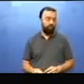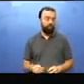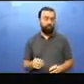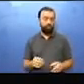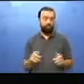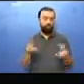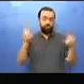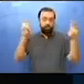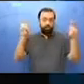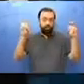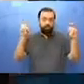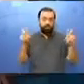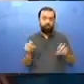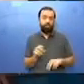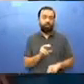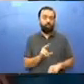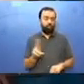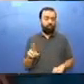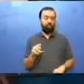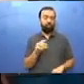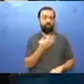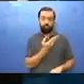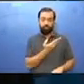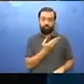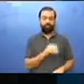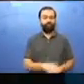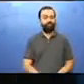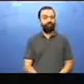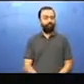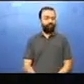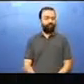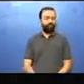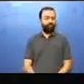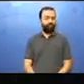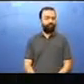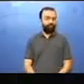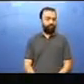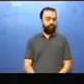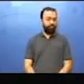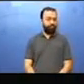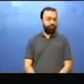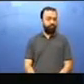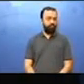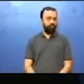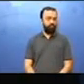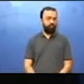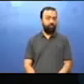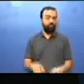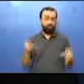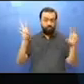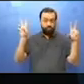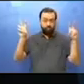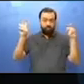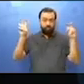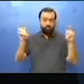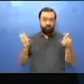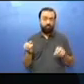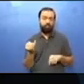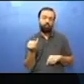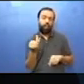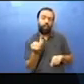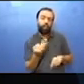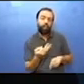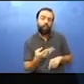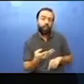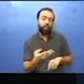o título chama-se O Cordel das Tartarugas. Este é o título. Quantos